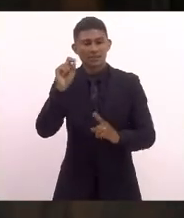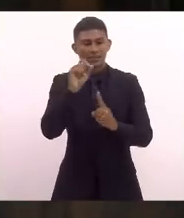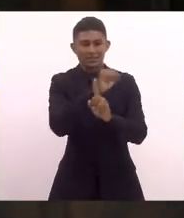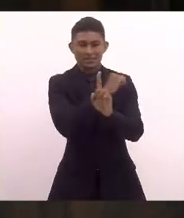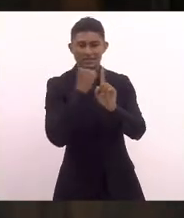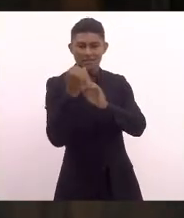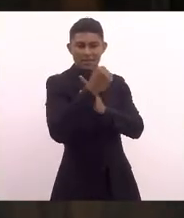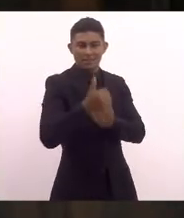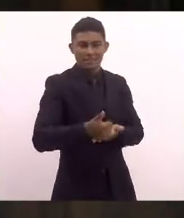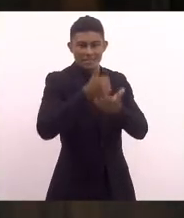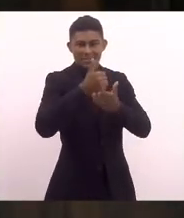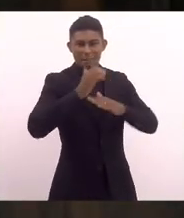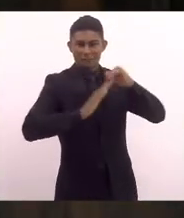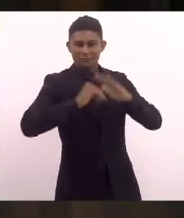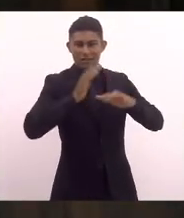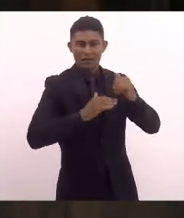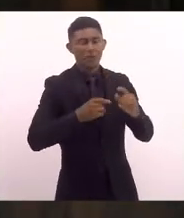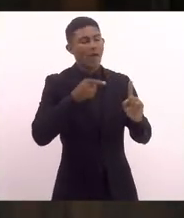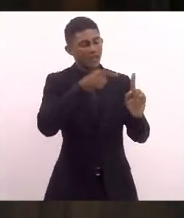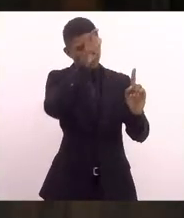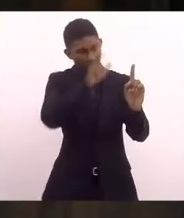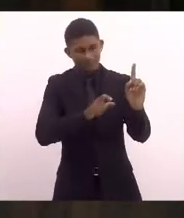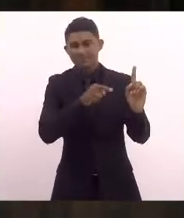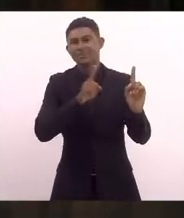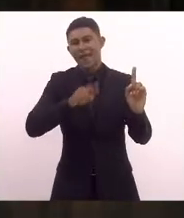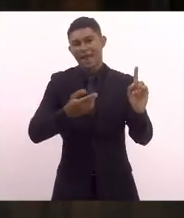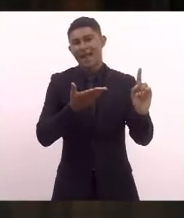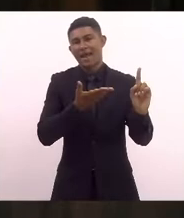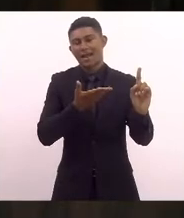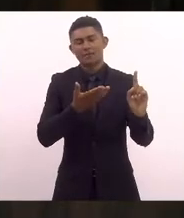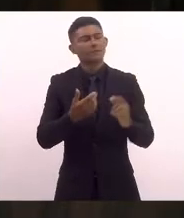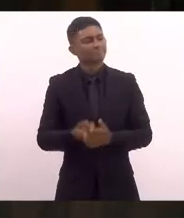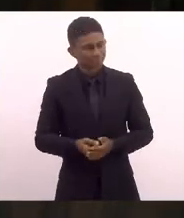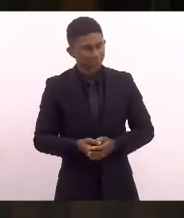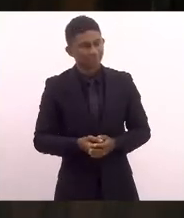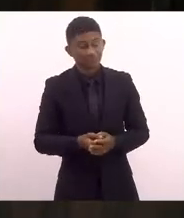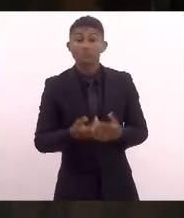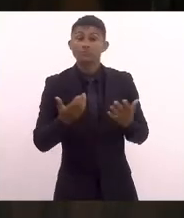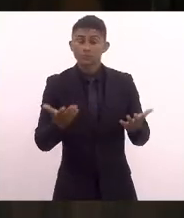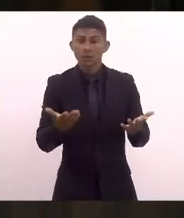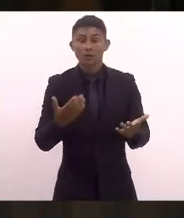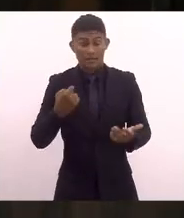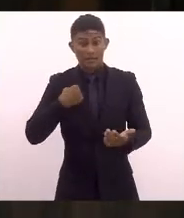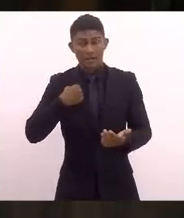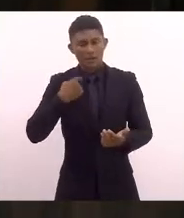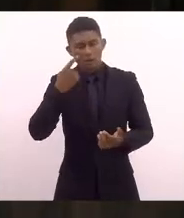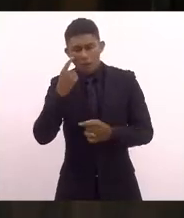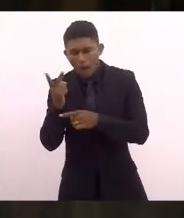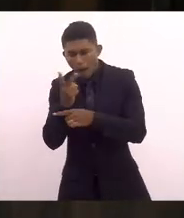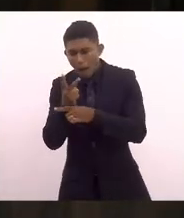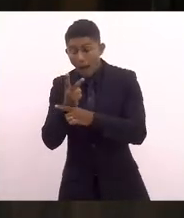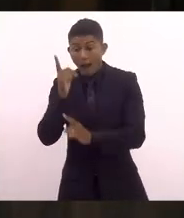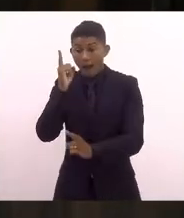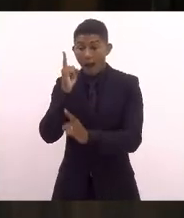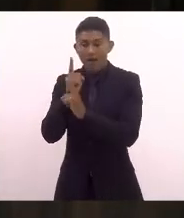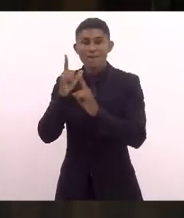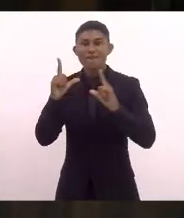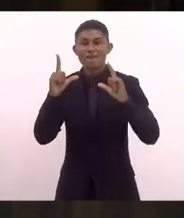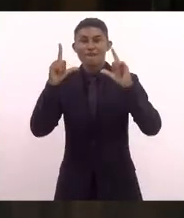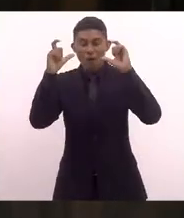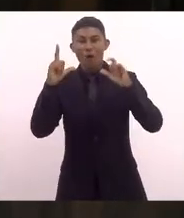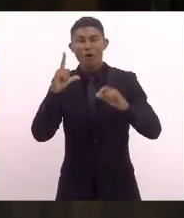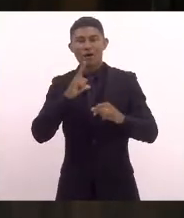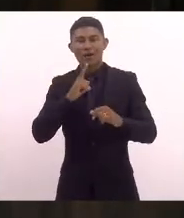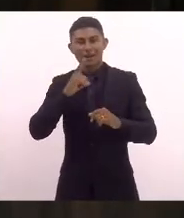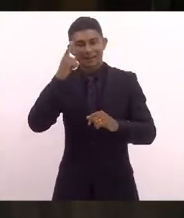que é assistente social. E, Zezé, eu achei, né, uma foto que eu tenho de uma